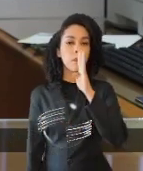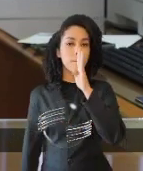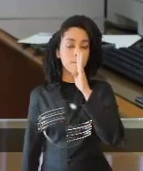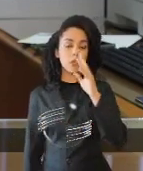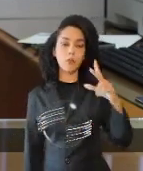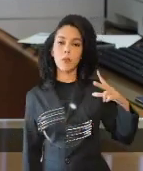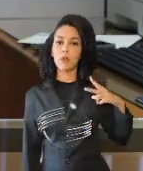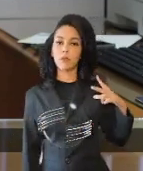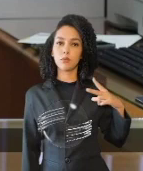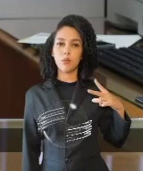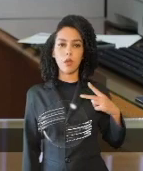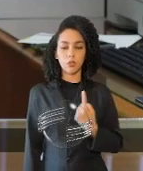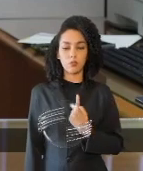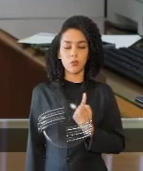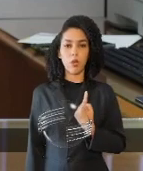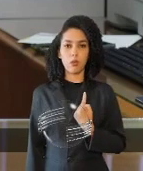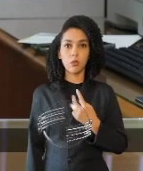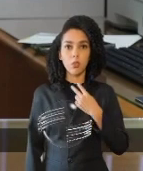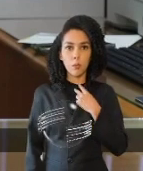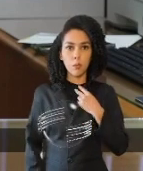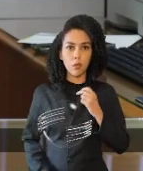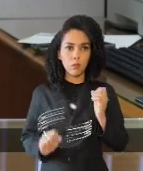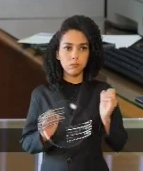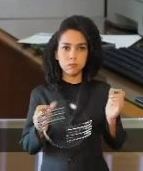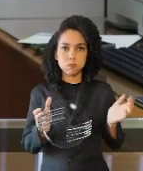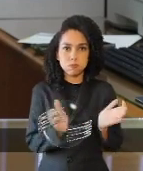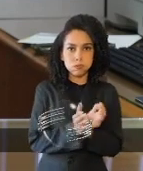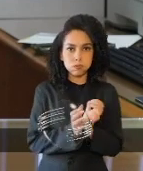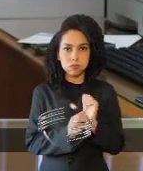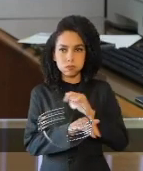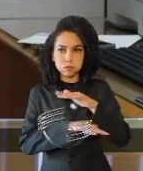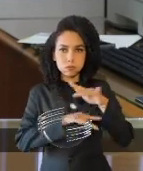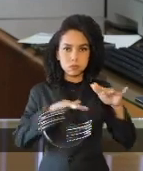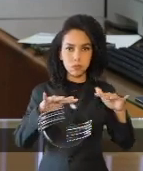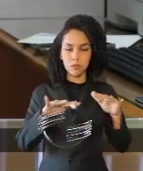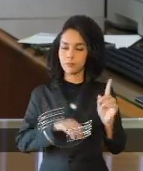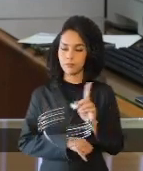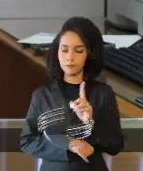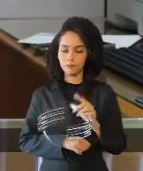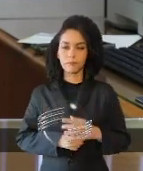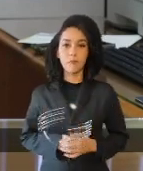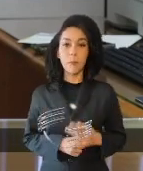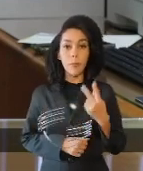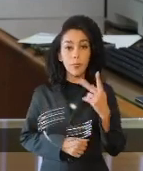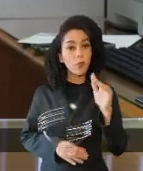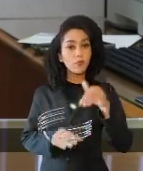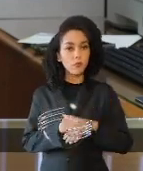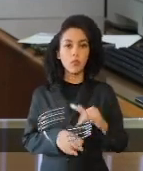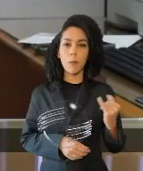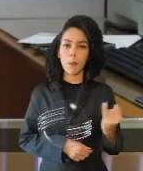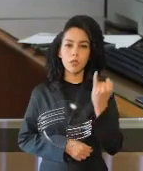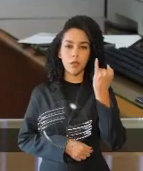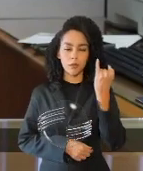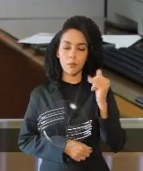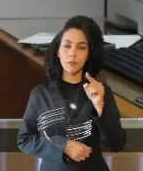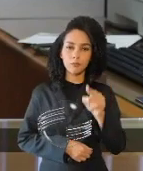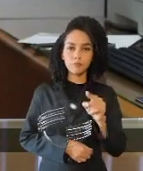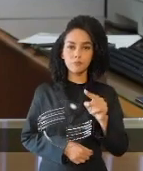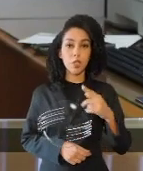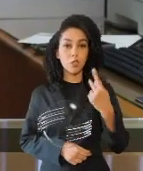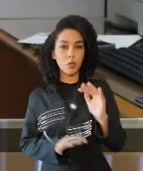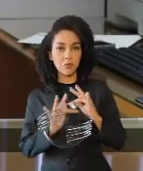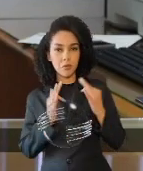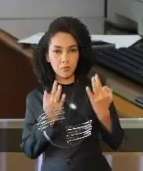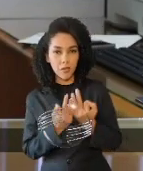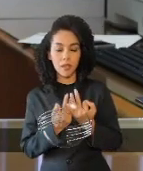silenciosa sem aglomeração ou padronização o seu voto é importante para você para sua família